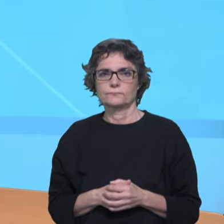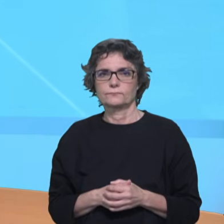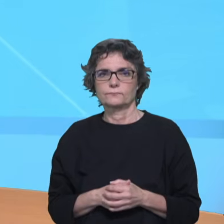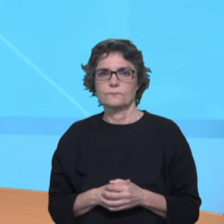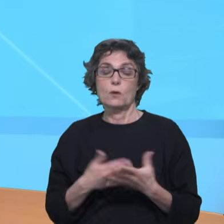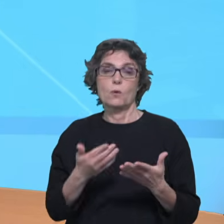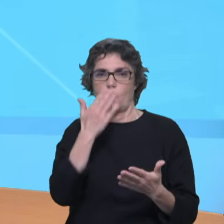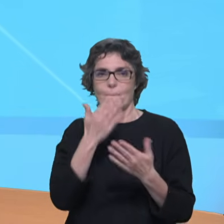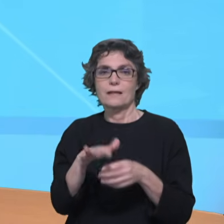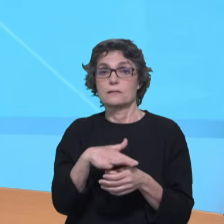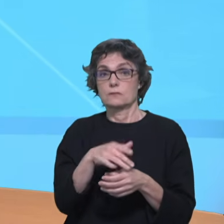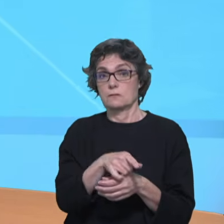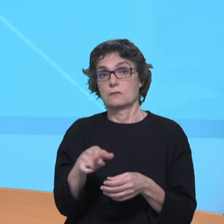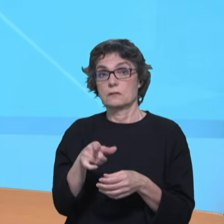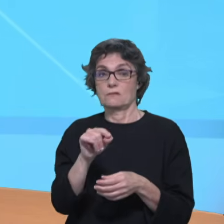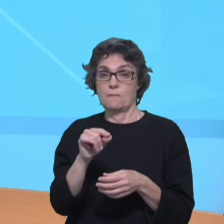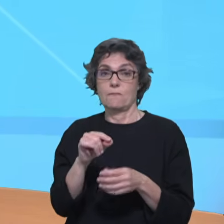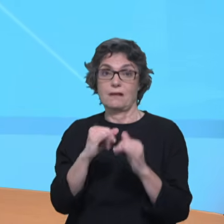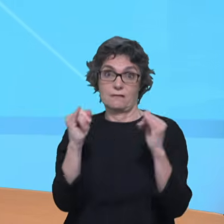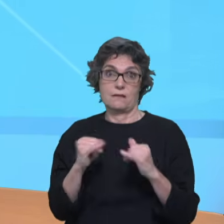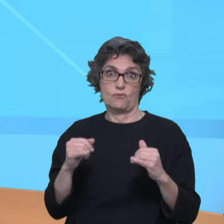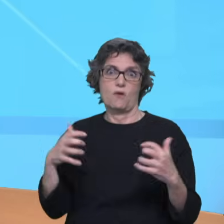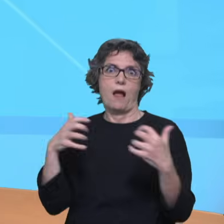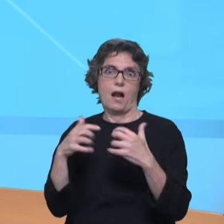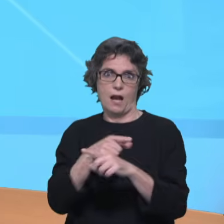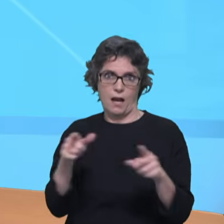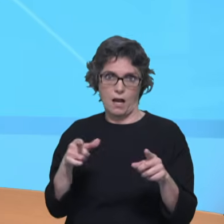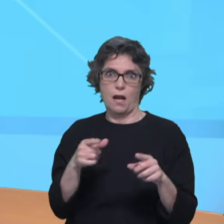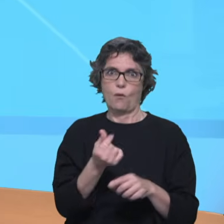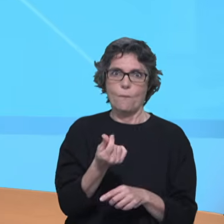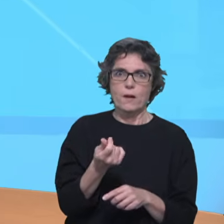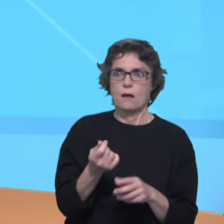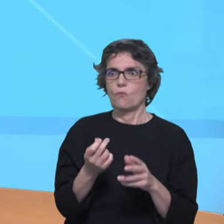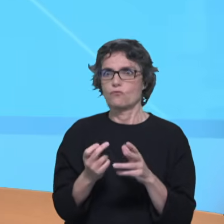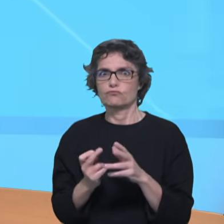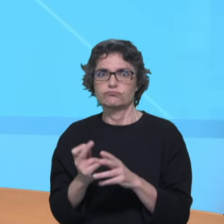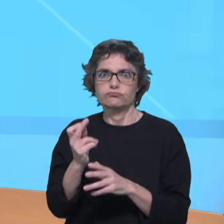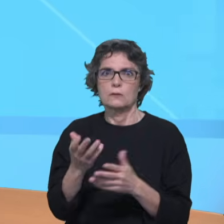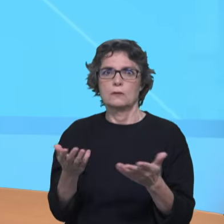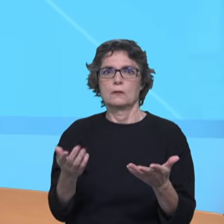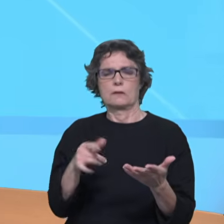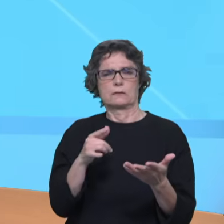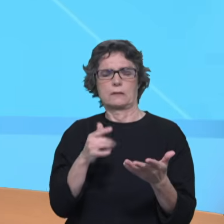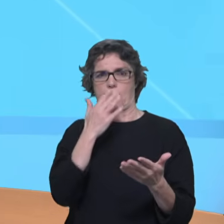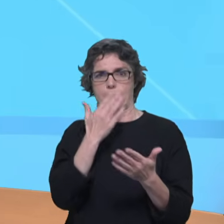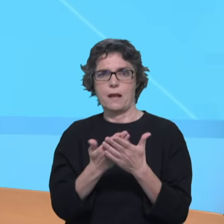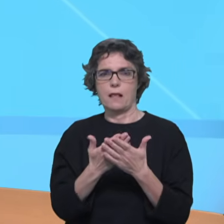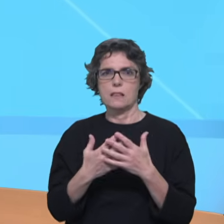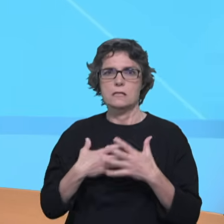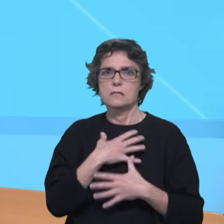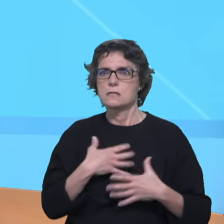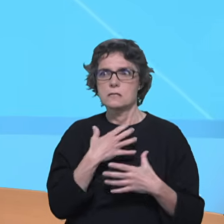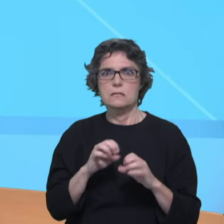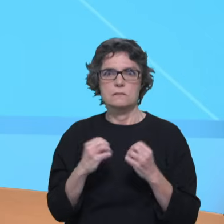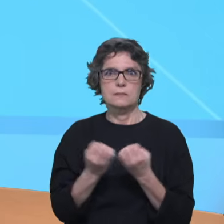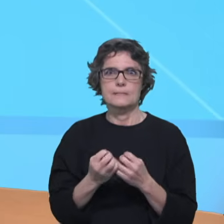com cenários de guerra internacionais, com subida de preços, poderemos ter aqui uma agitação social crescente